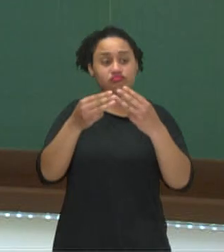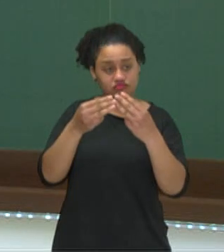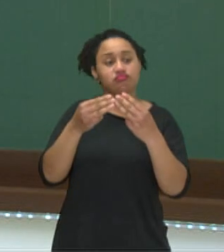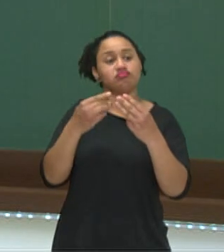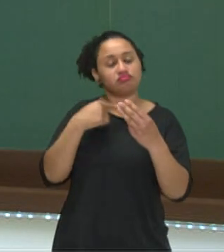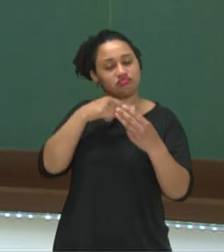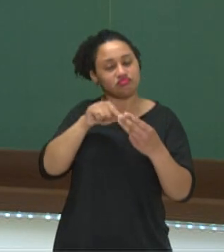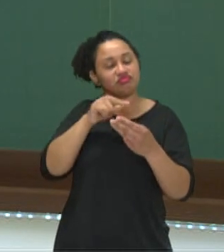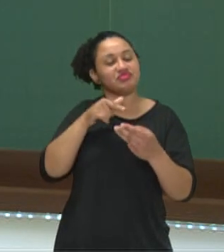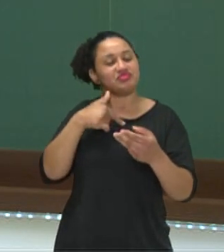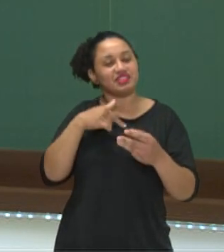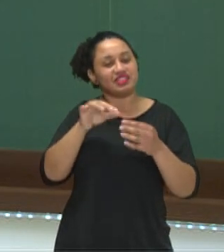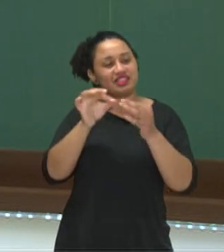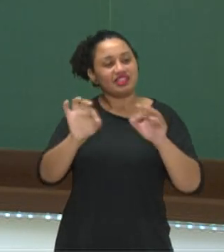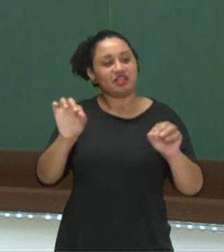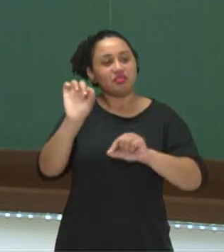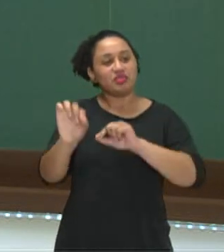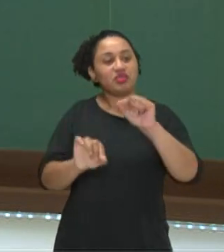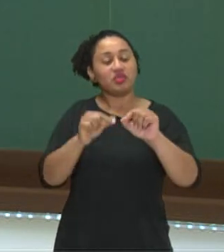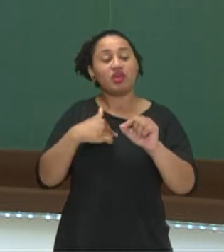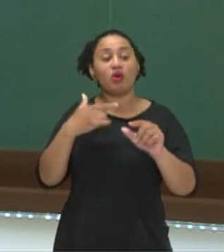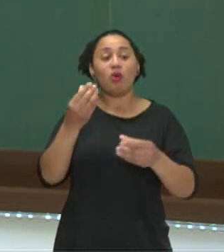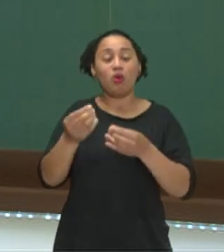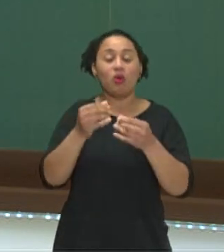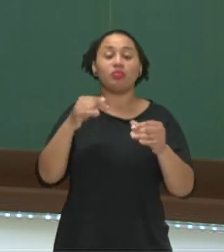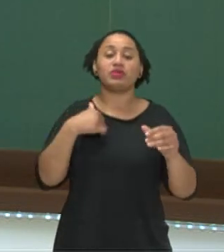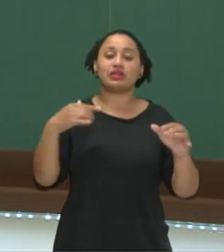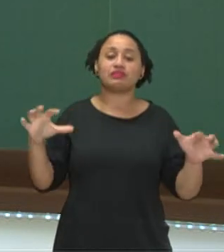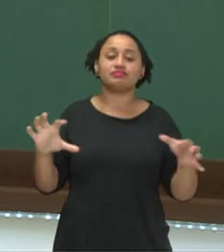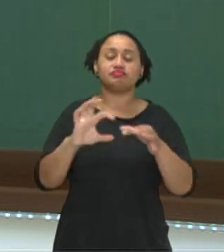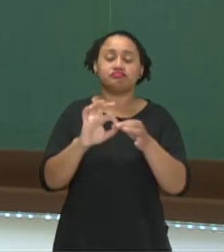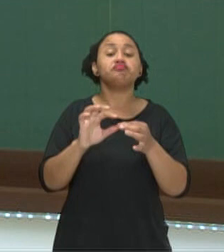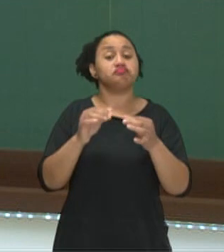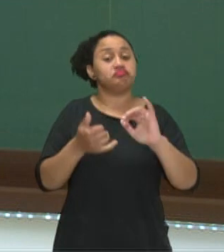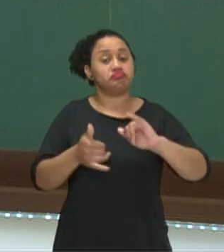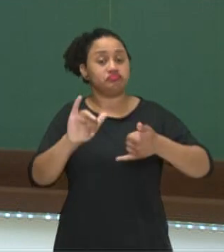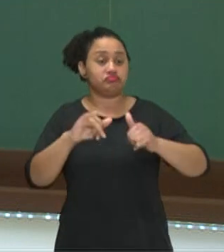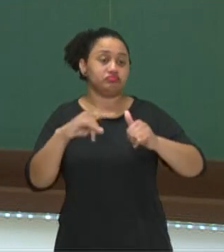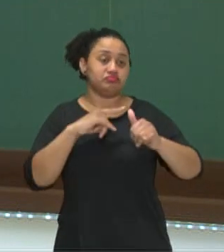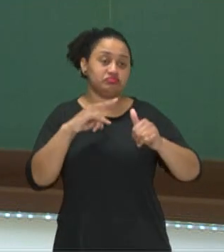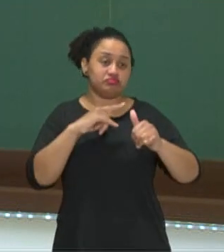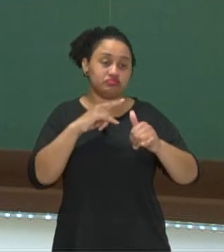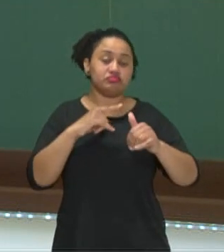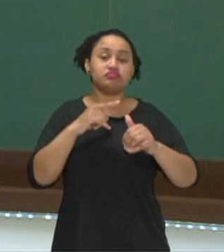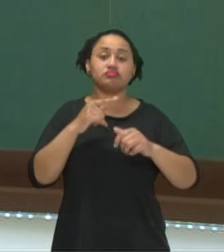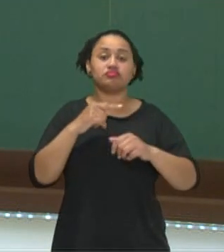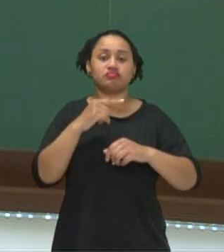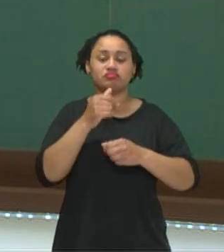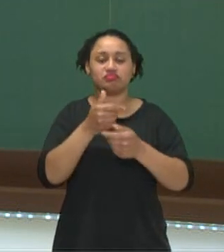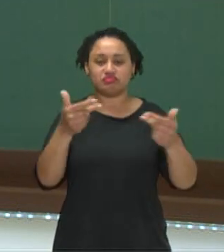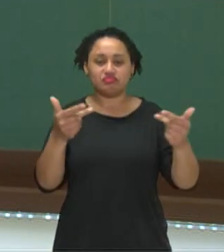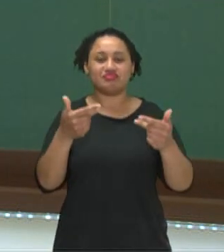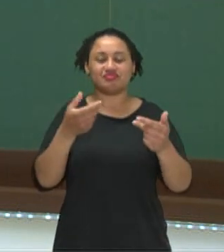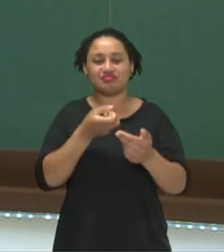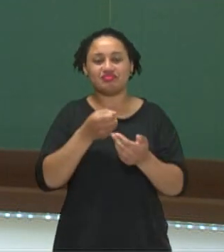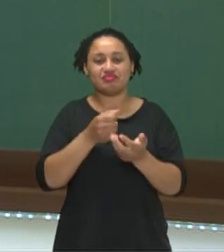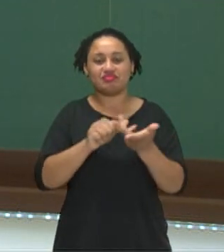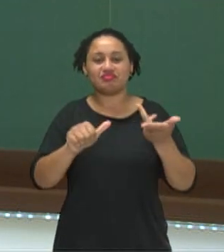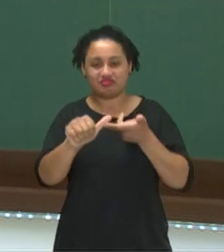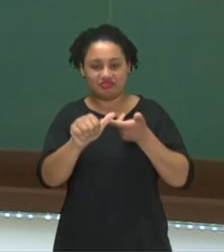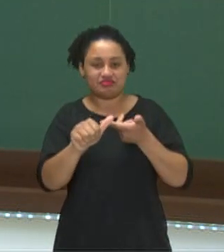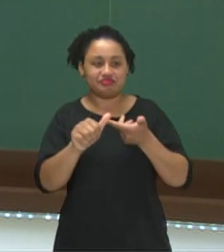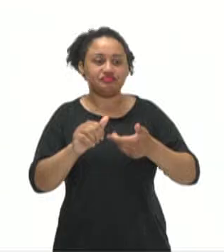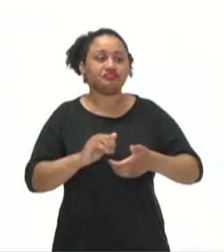para simplificar aqui para a gente as ligações químicas que existem nas substâncias. E os questionamentos da